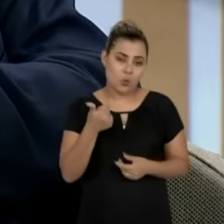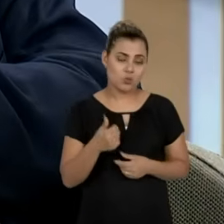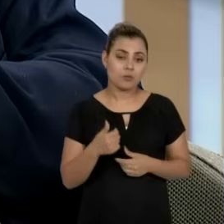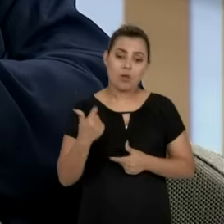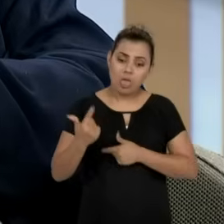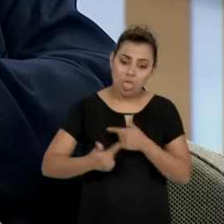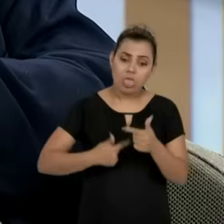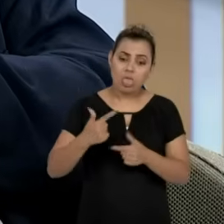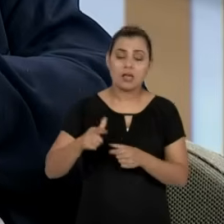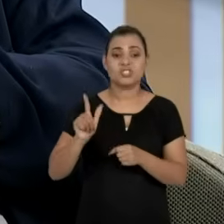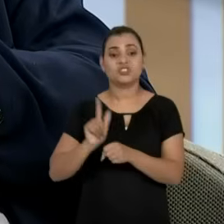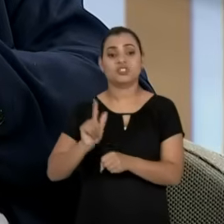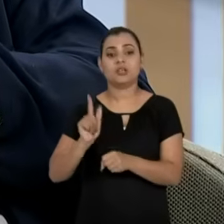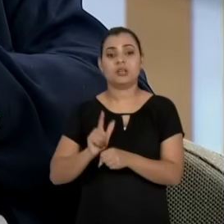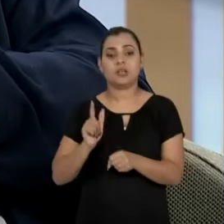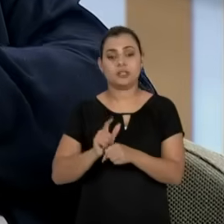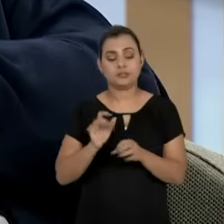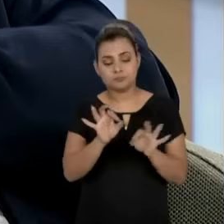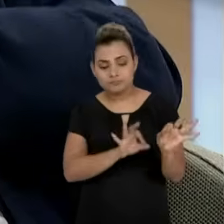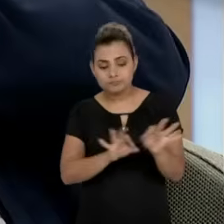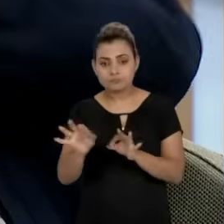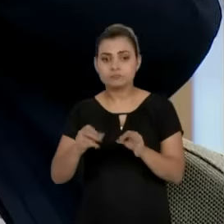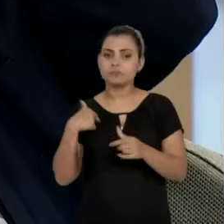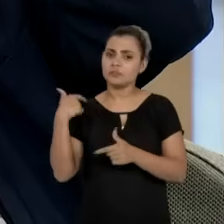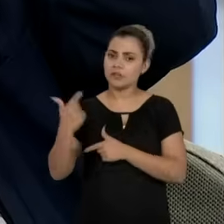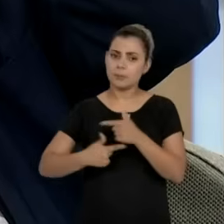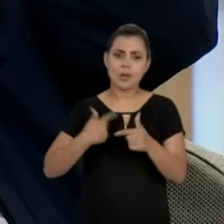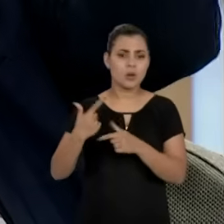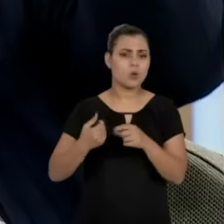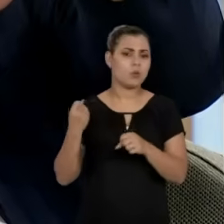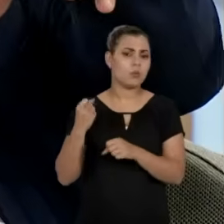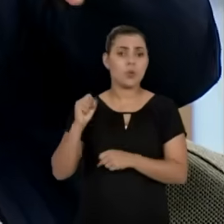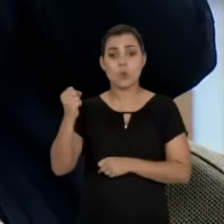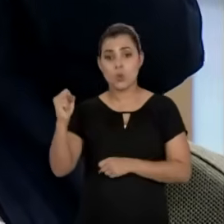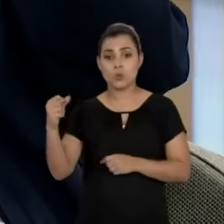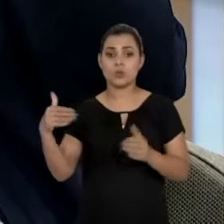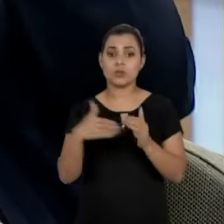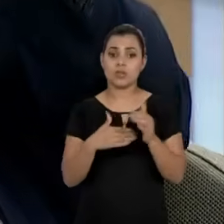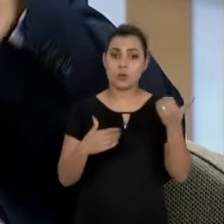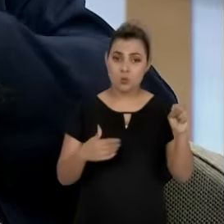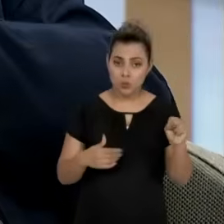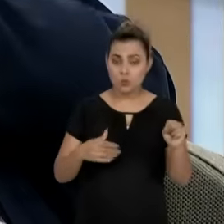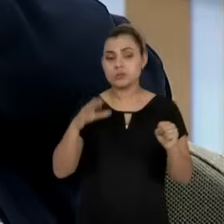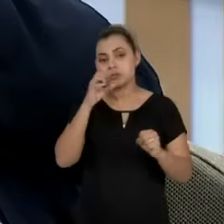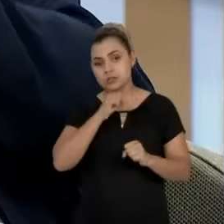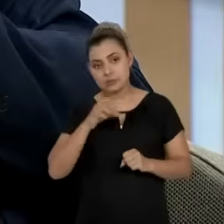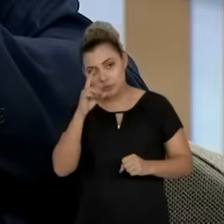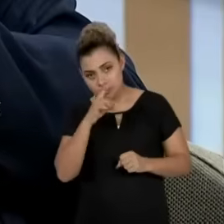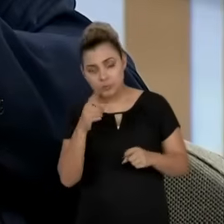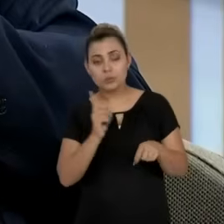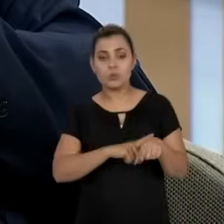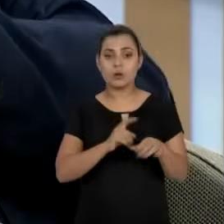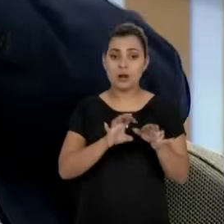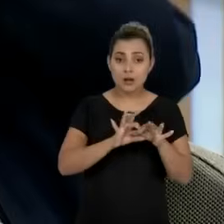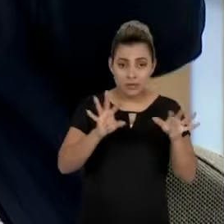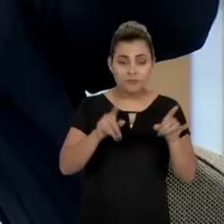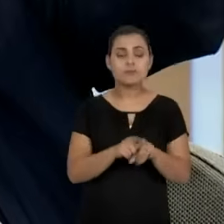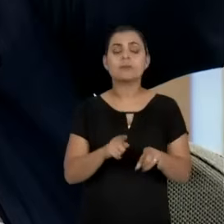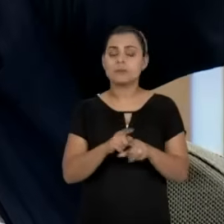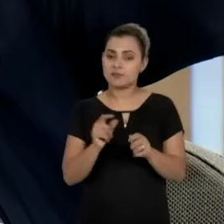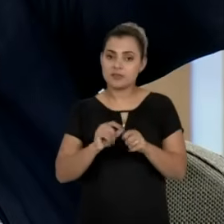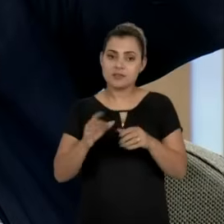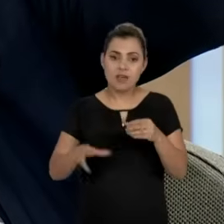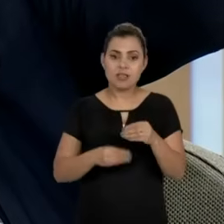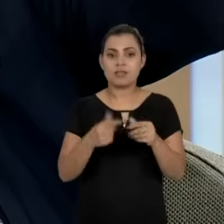de logística, né? E trabalhou lá bastante, ele trabalhava das 8 às 8, fim de semana, nas horas vagas dele, ele fazia o